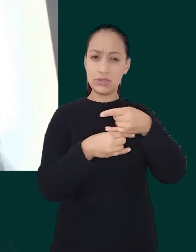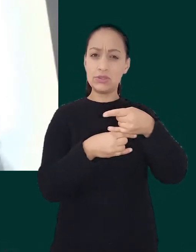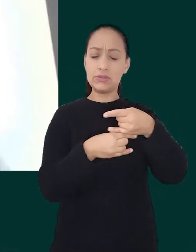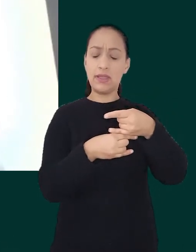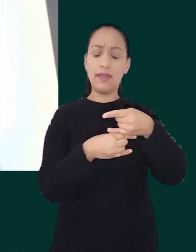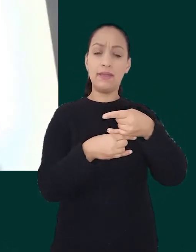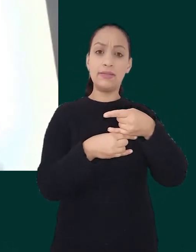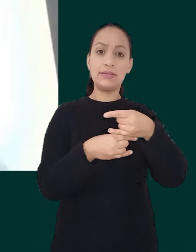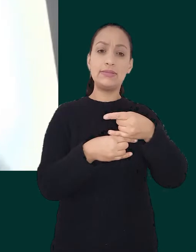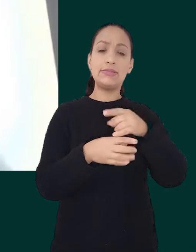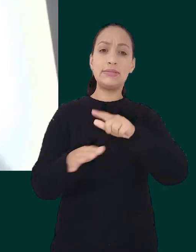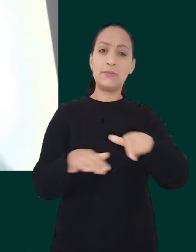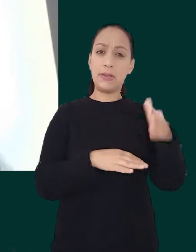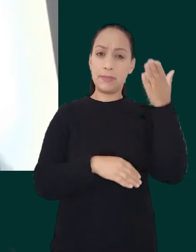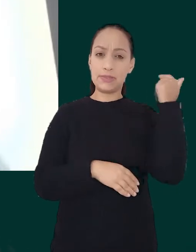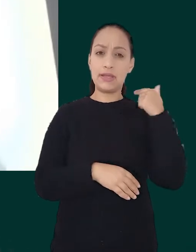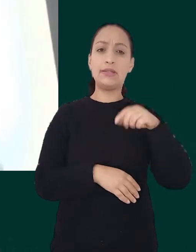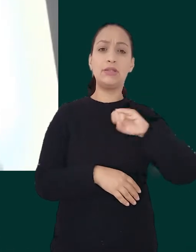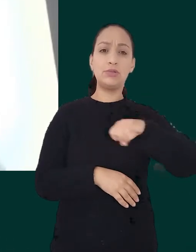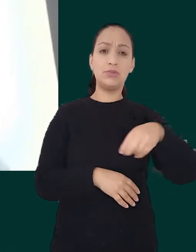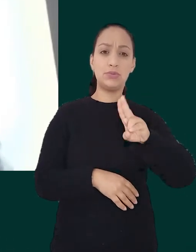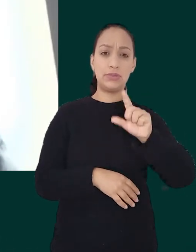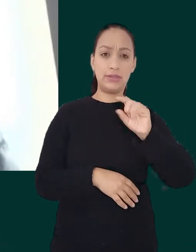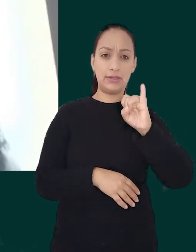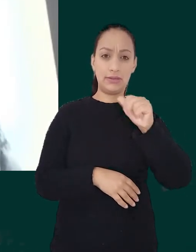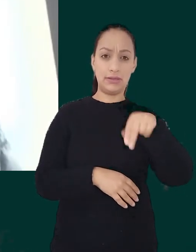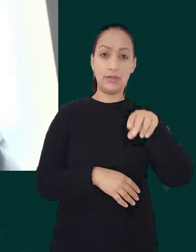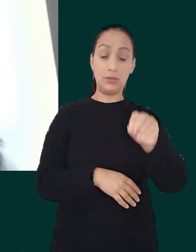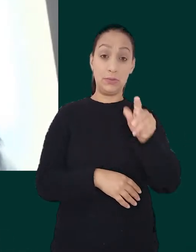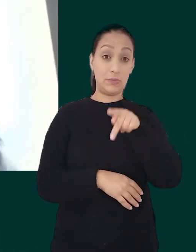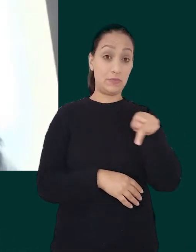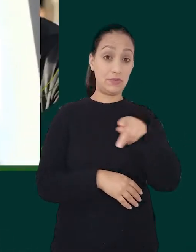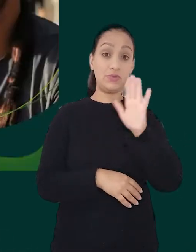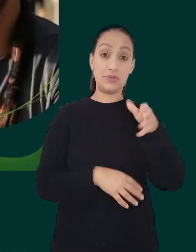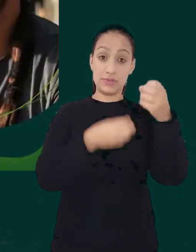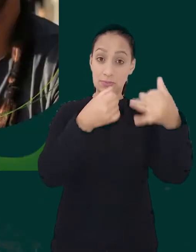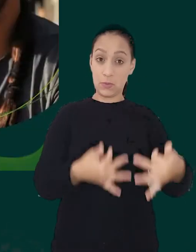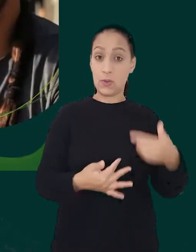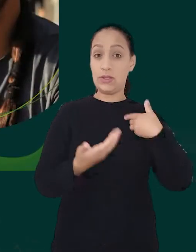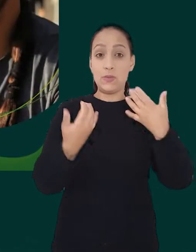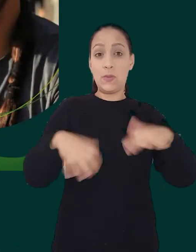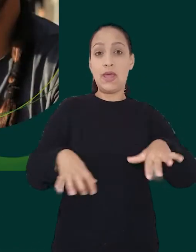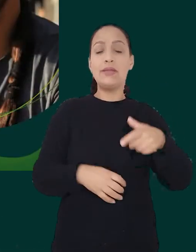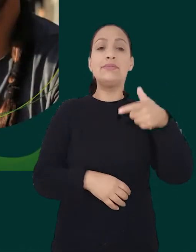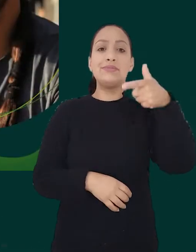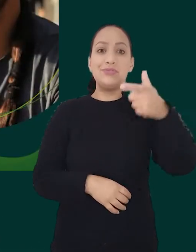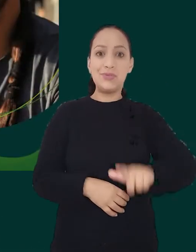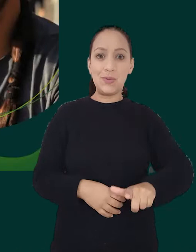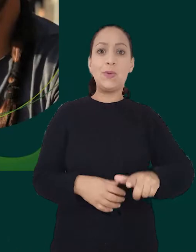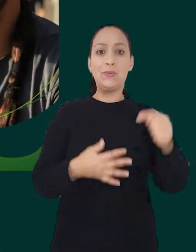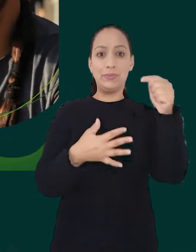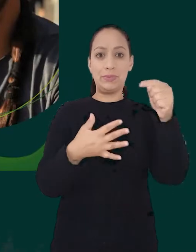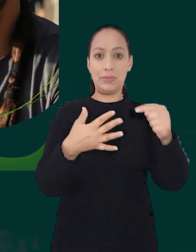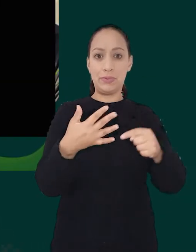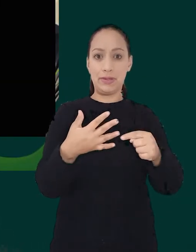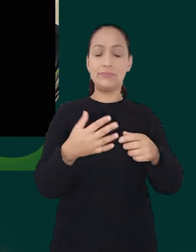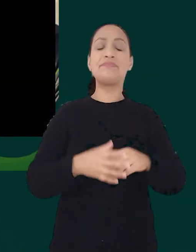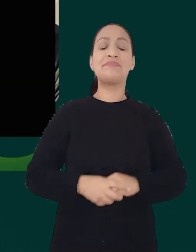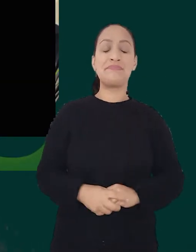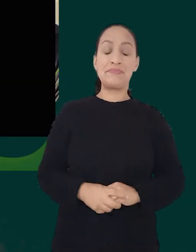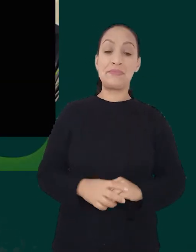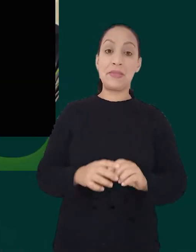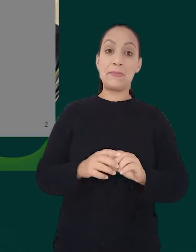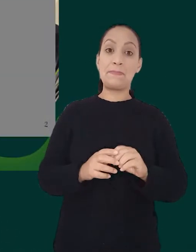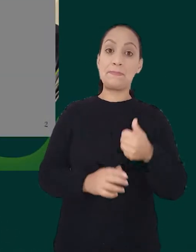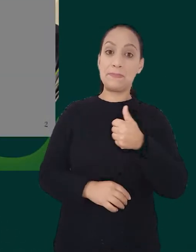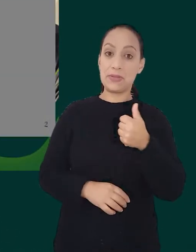passada, então também não quero me repetir nesses aspectos, tá? Vamos começando, então. Primeiro, a